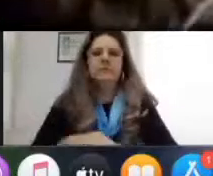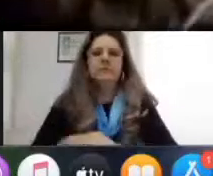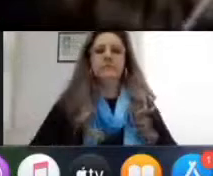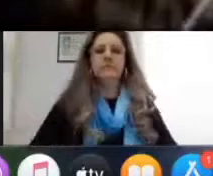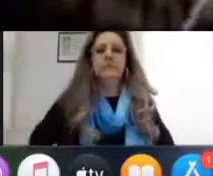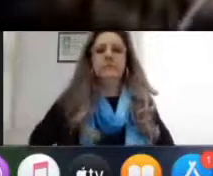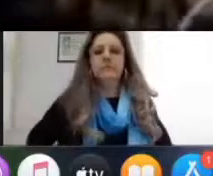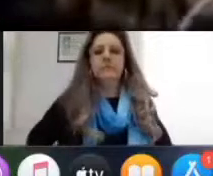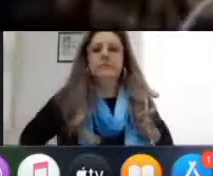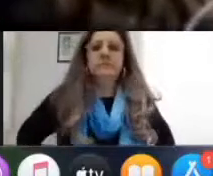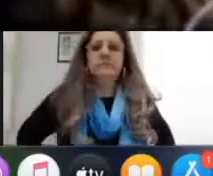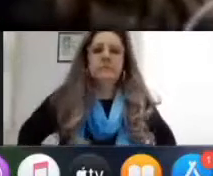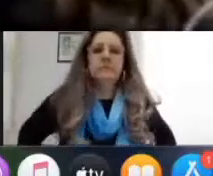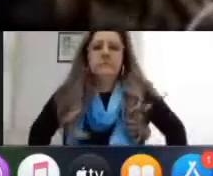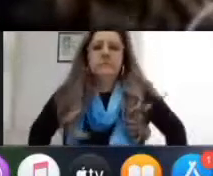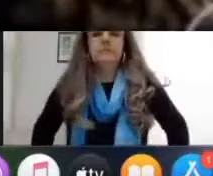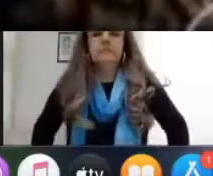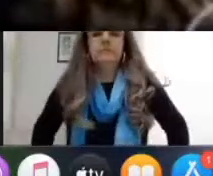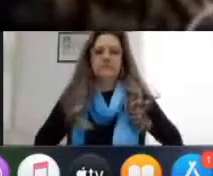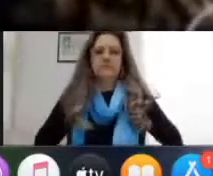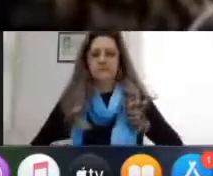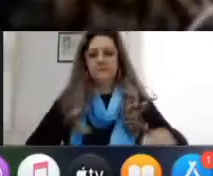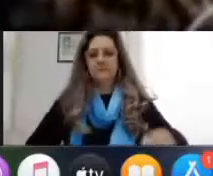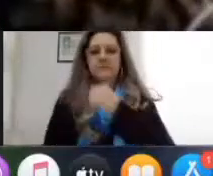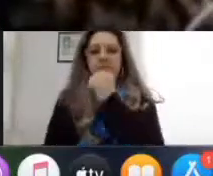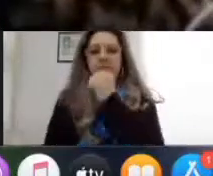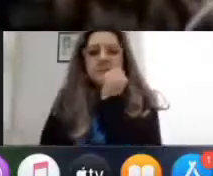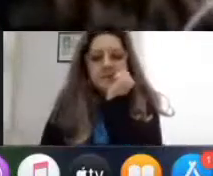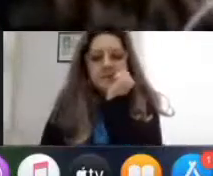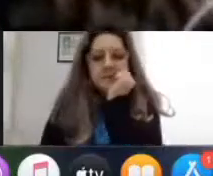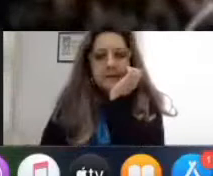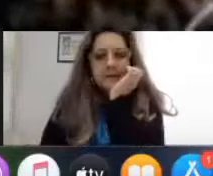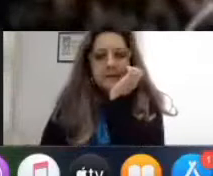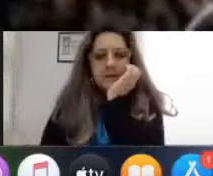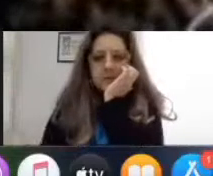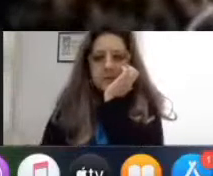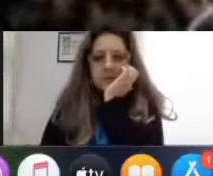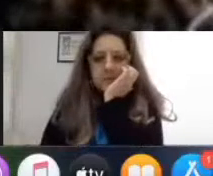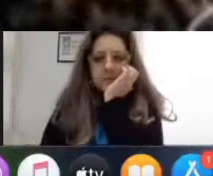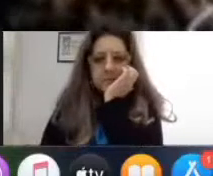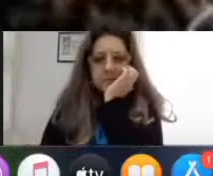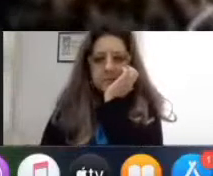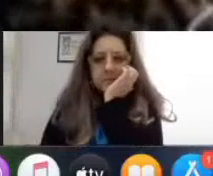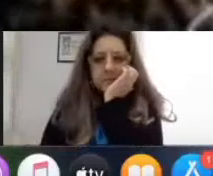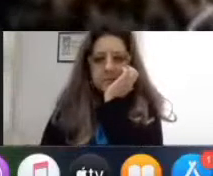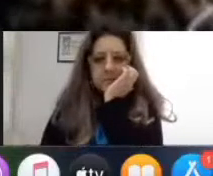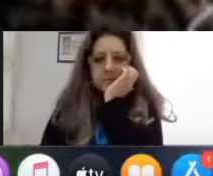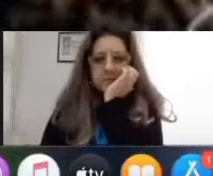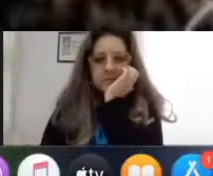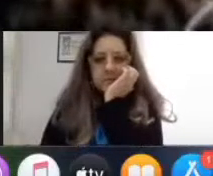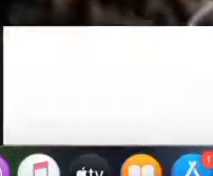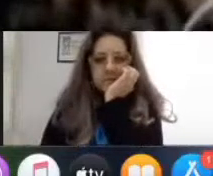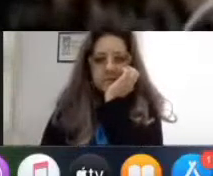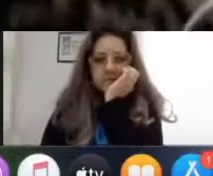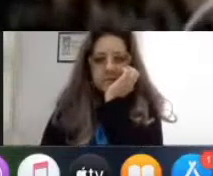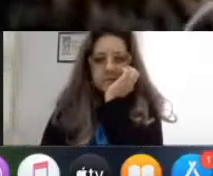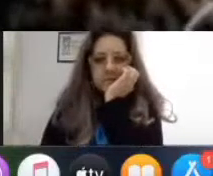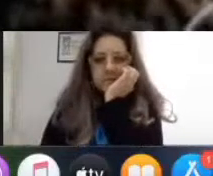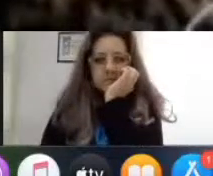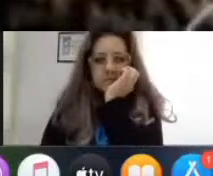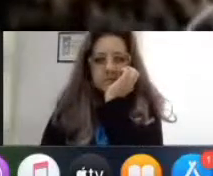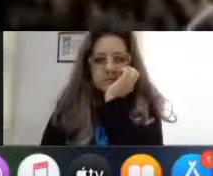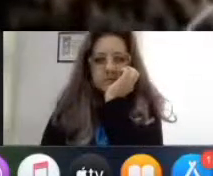esse aluno, né, nesse processo de ensino-aprendizagem, em especial na pós-graduação, ele teria que ser um